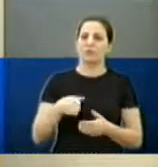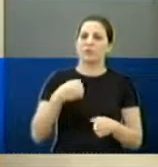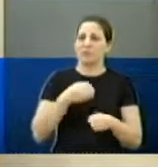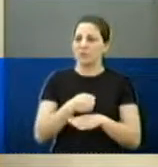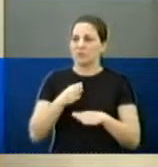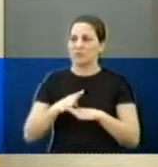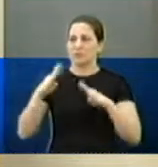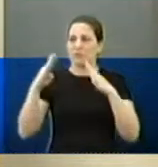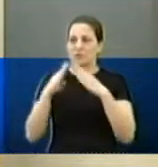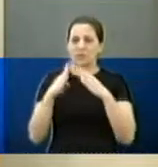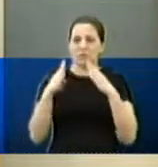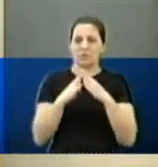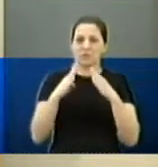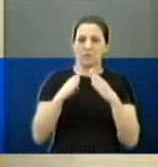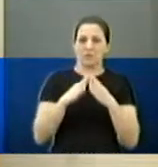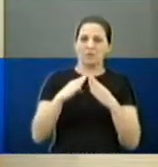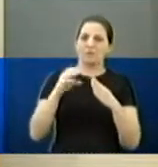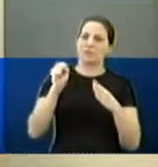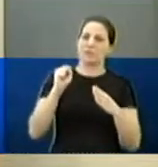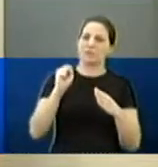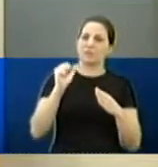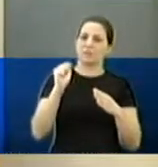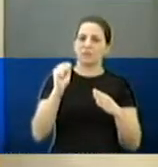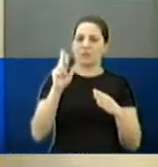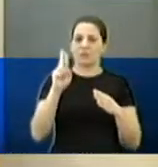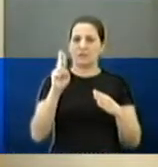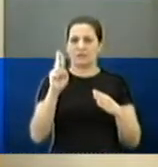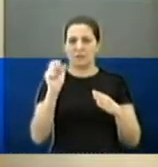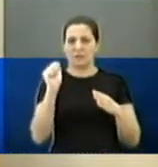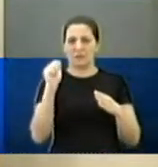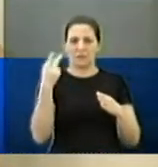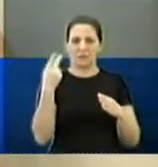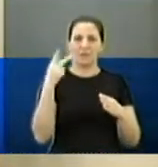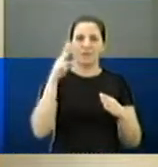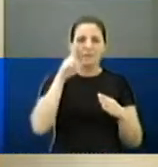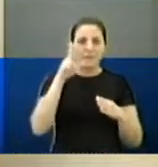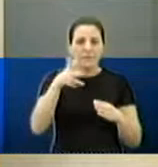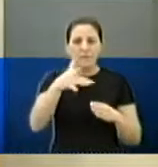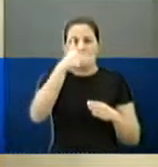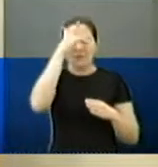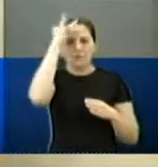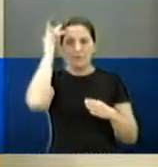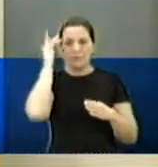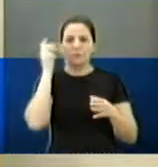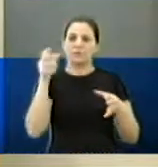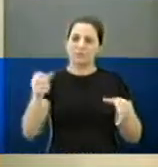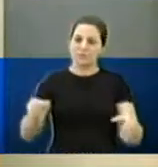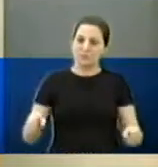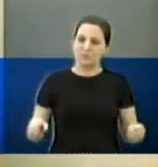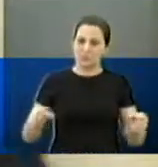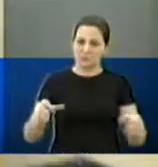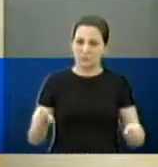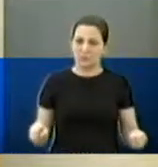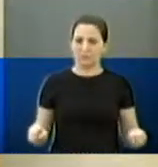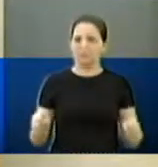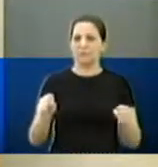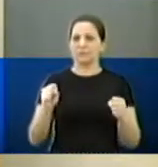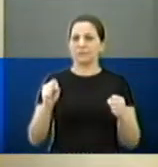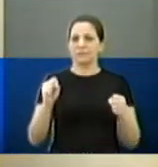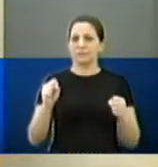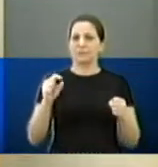vários pacientes que passaram pelo SAR, onde eu fui buscar a carta. Eu vi pessoas que estão em cadeira de roda, sustentadas